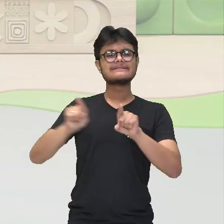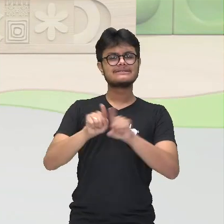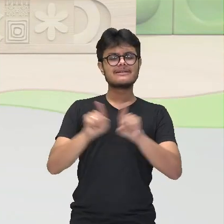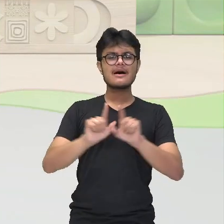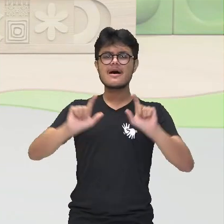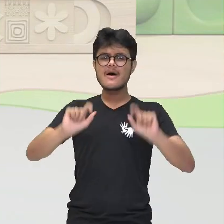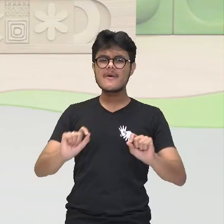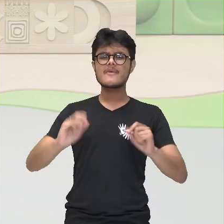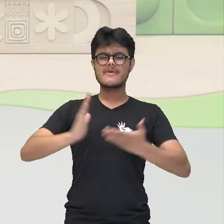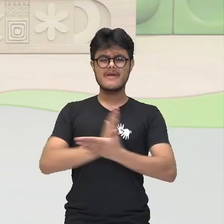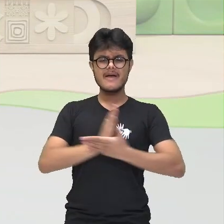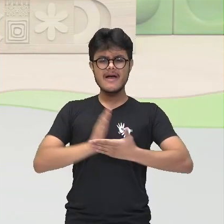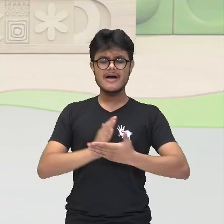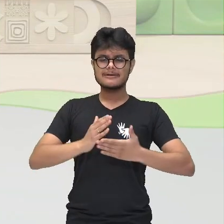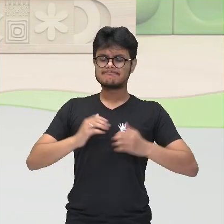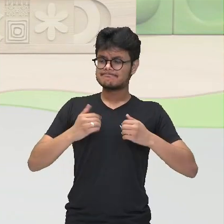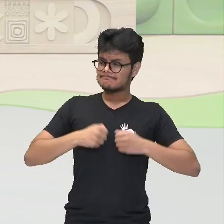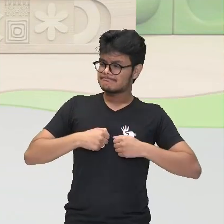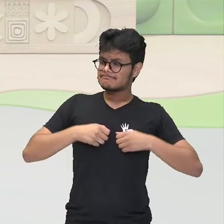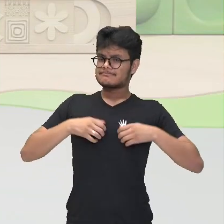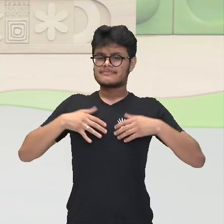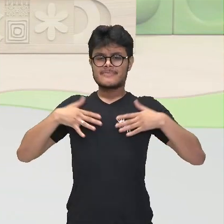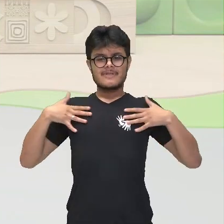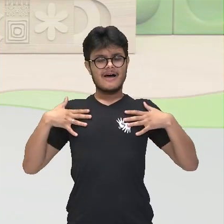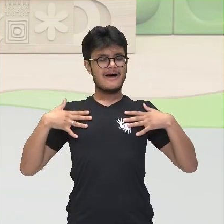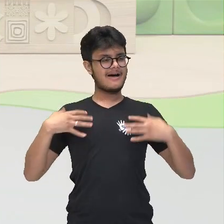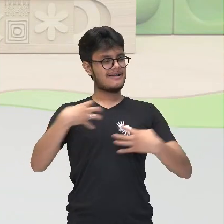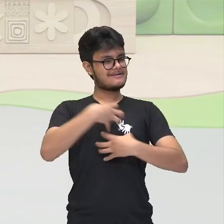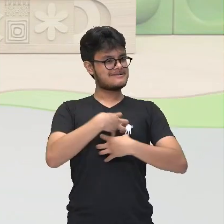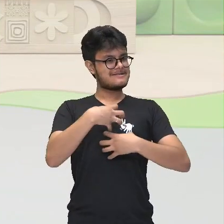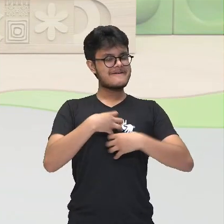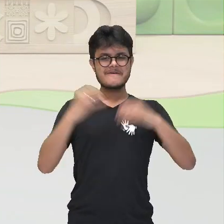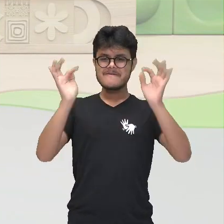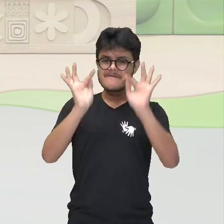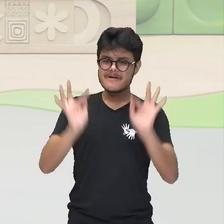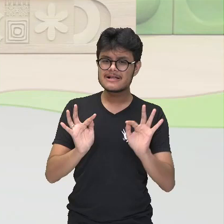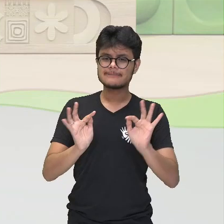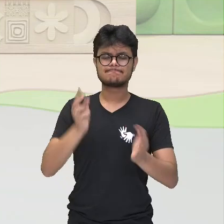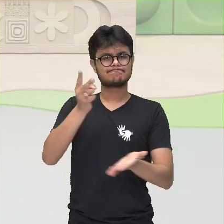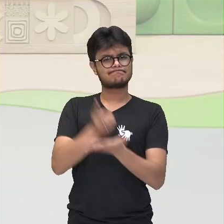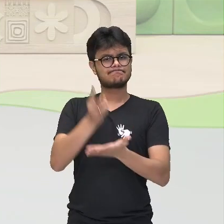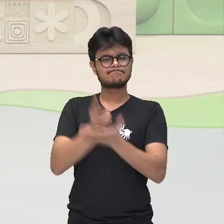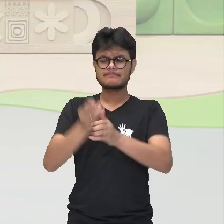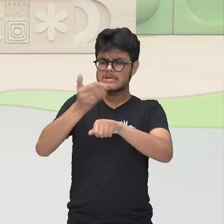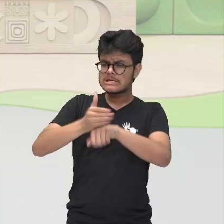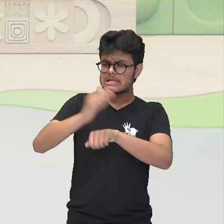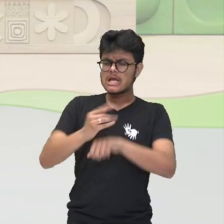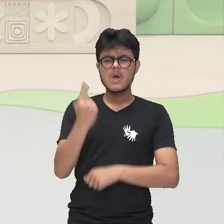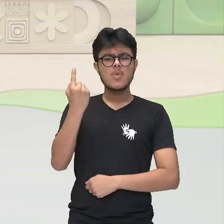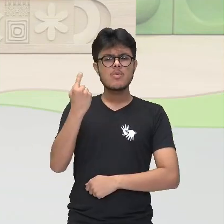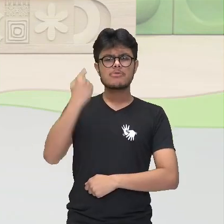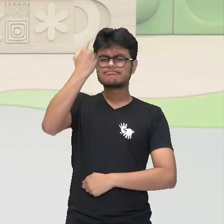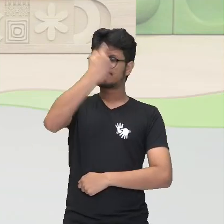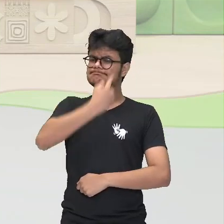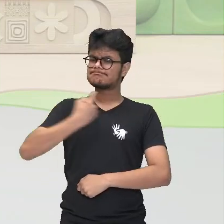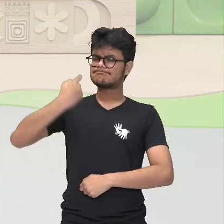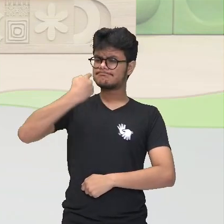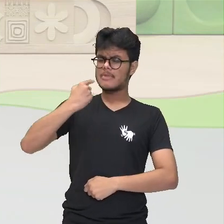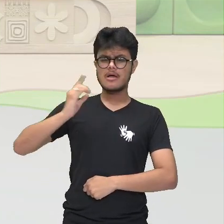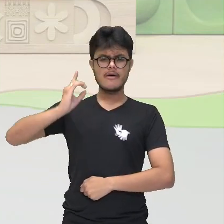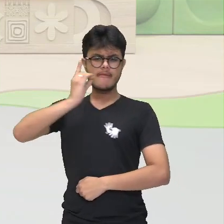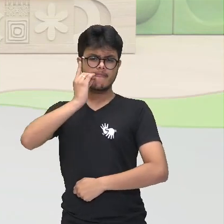satisfação de prazer e alegria. Então é importante a gente adquirir esses hábitos, nem que seja uma horinha do dia, para a